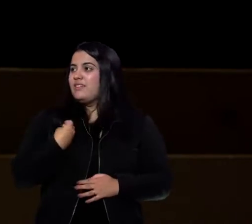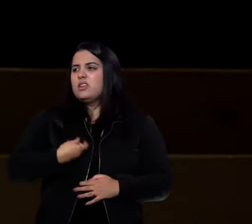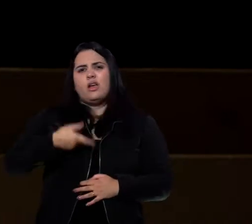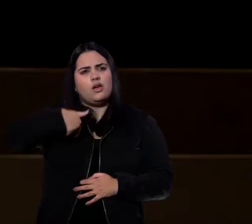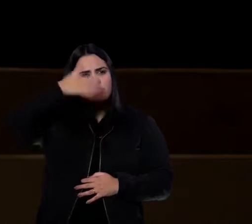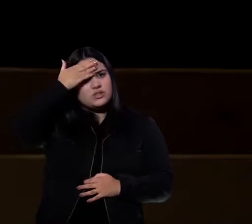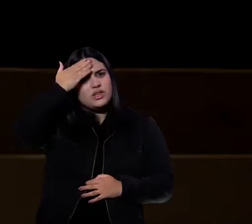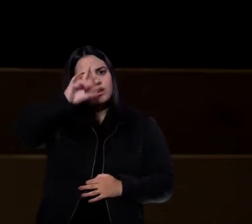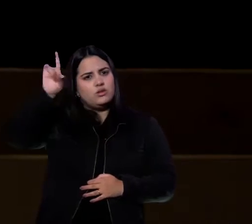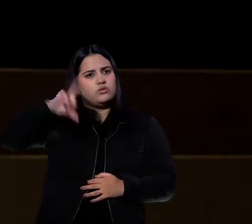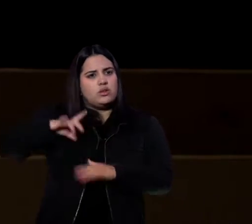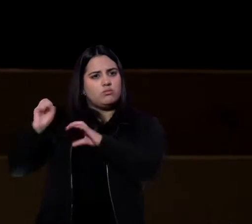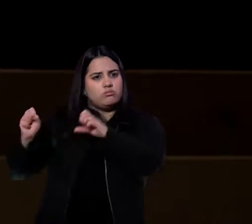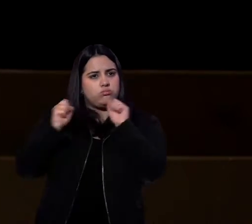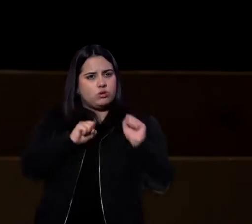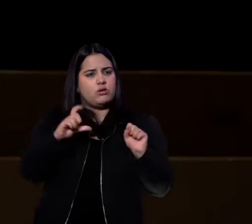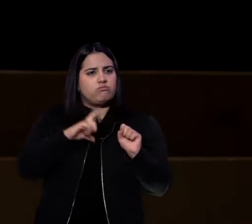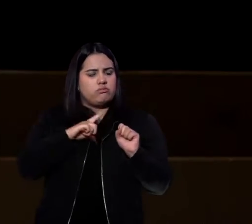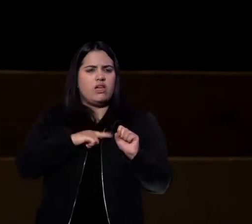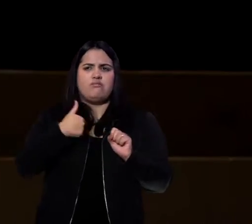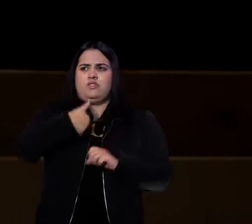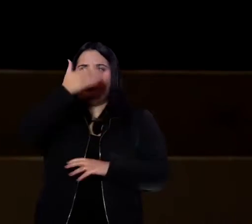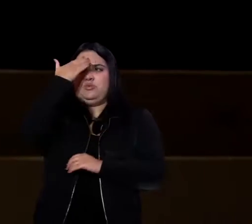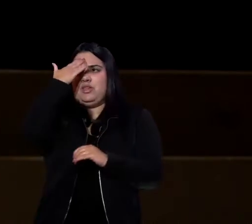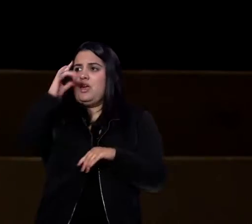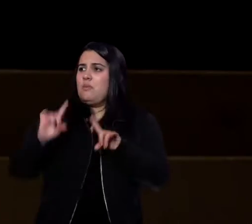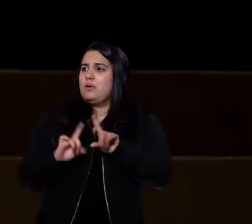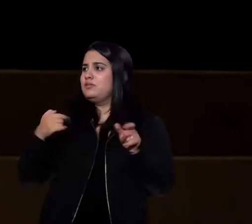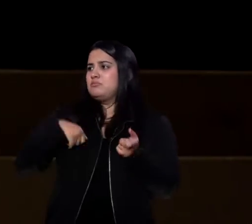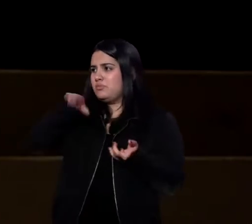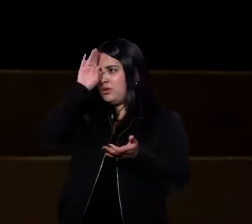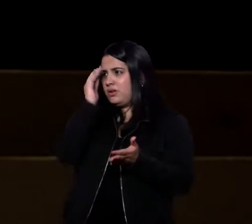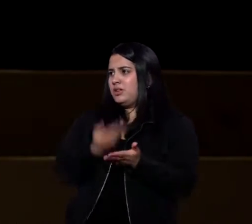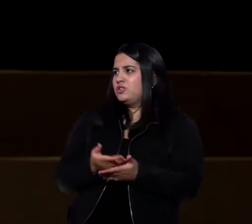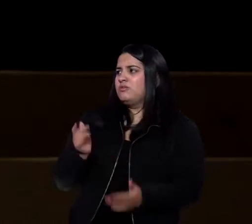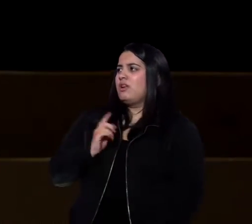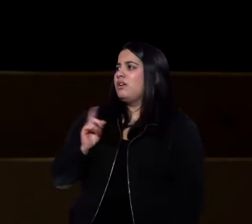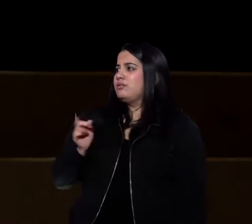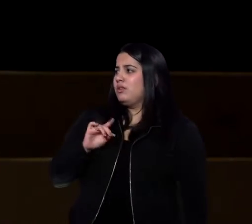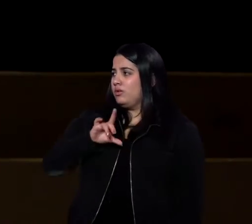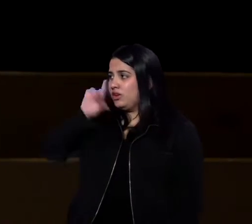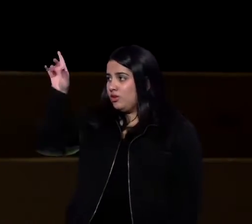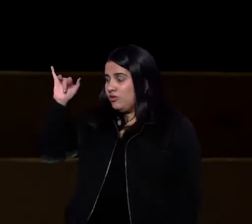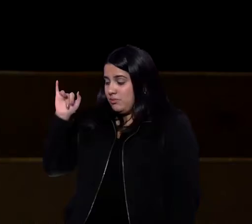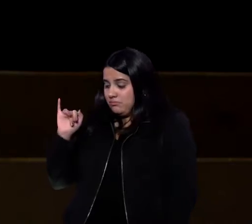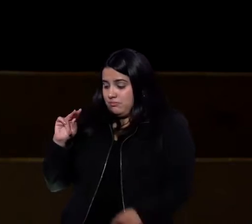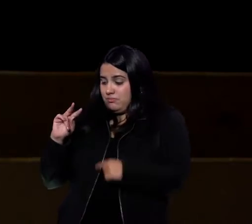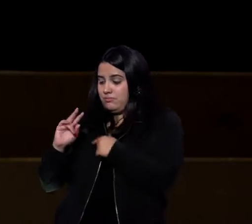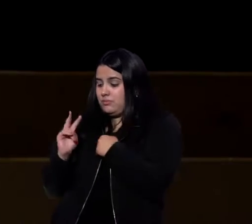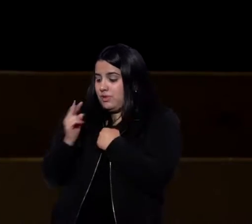isso, eu não acreditei que o Senhor, realmente iria intervir na minha vida.